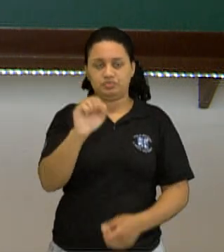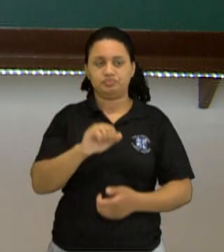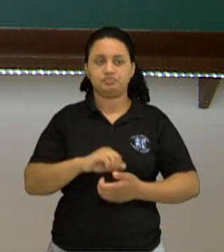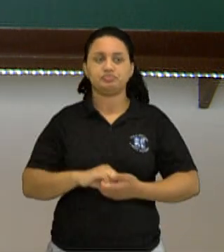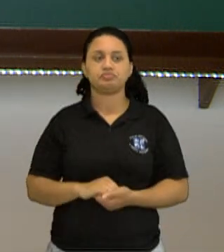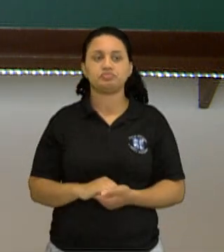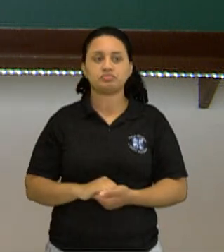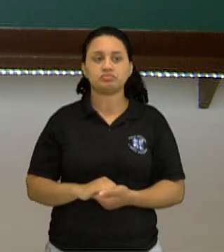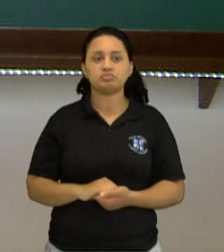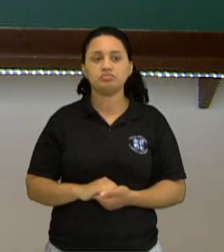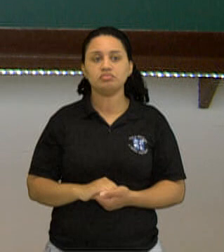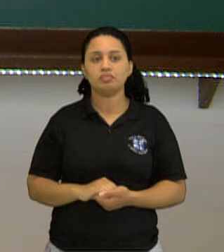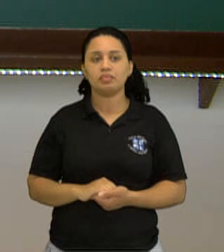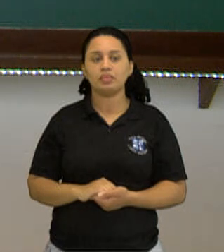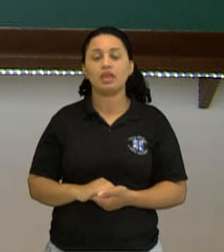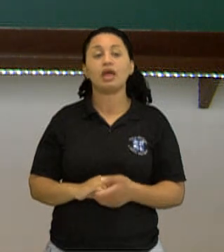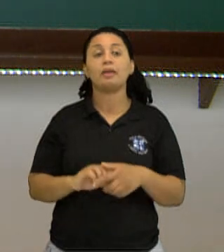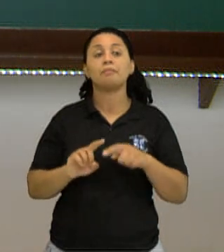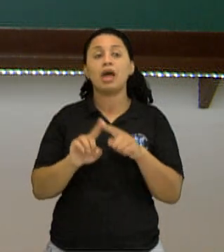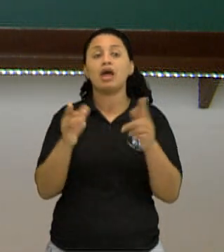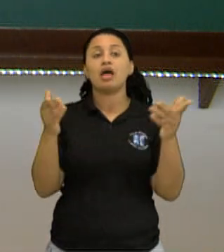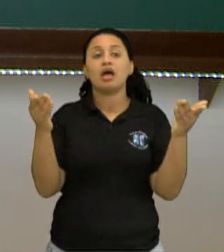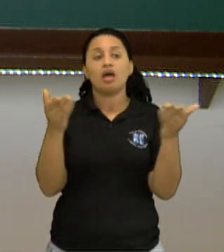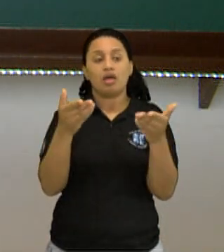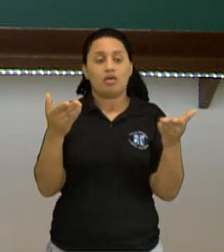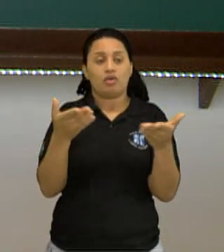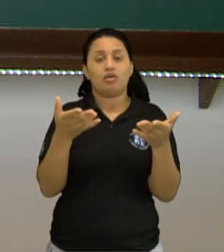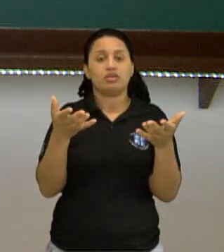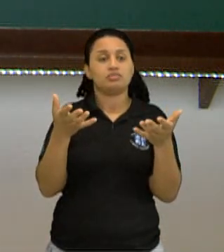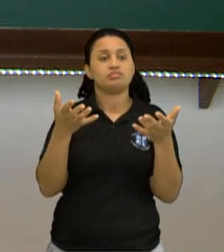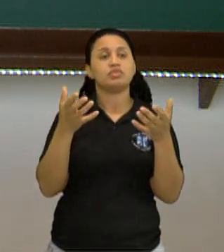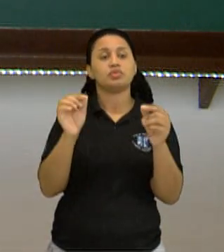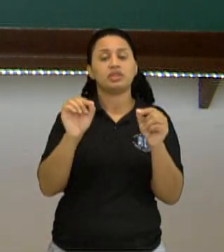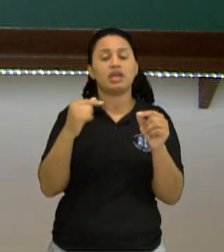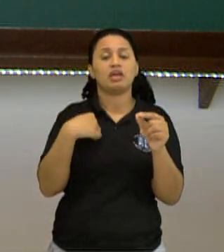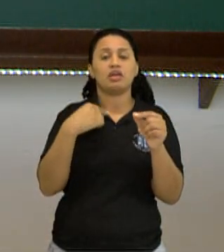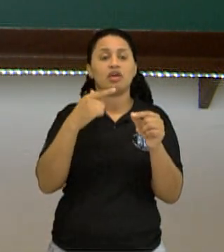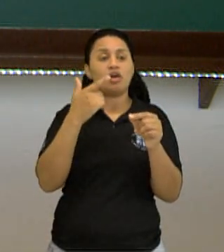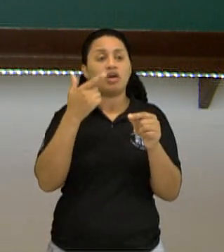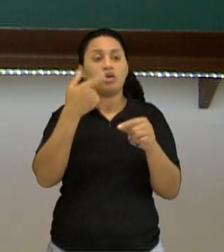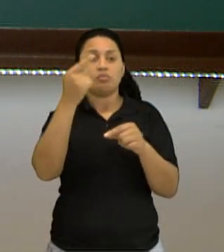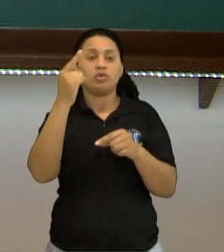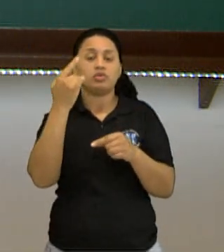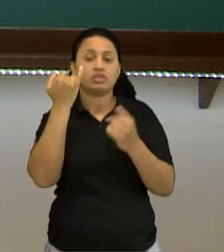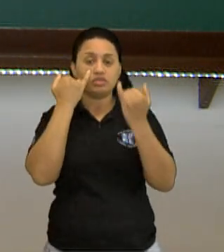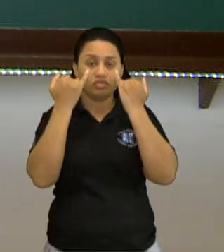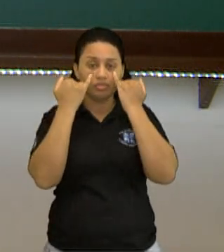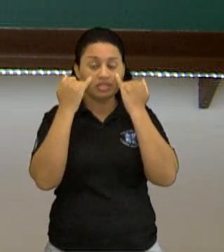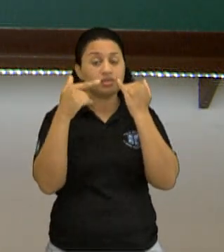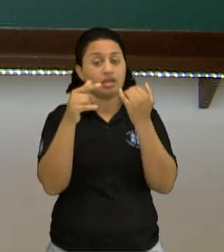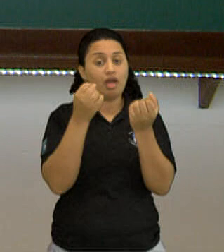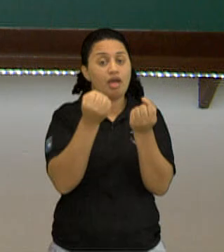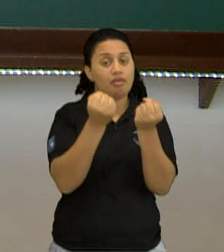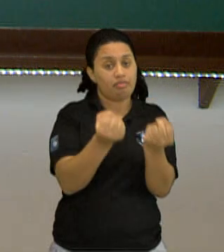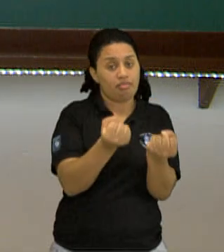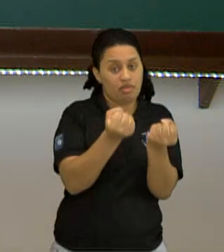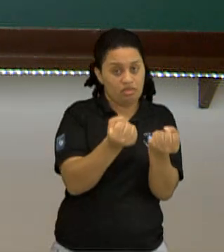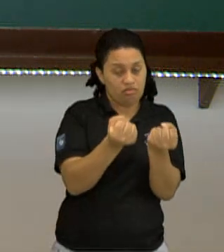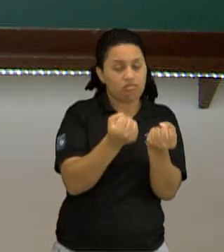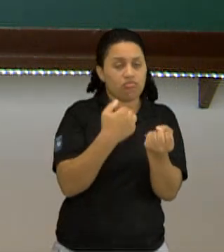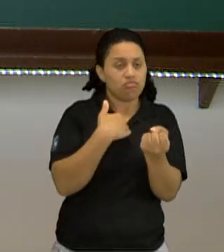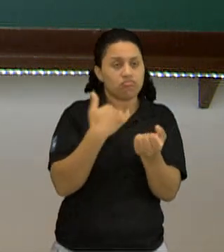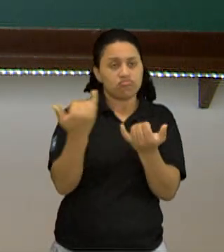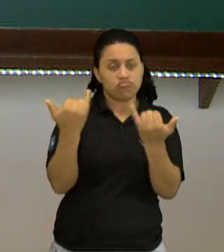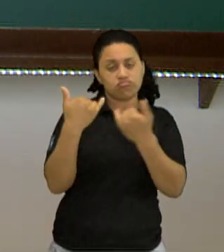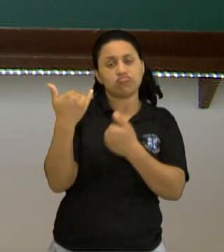segundo. Ok? E agora, eu vou vir ali e tirar outra informação, que é a massa. A massa, ele falou para mim aqui